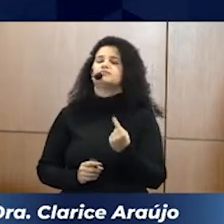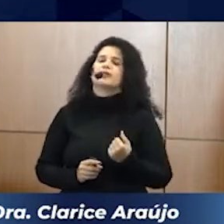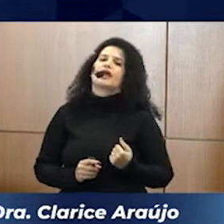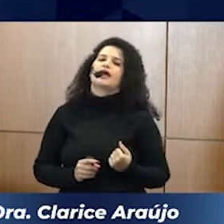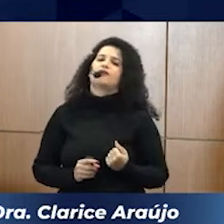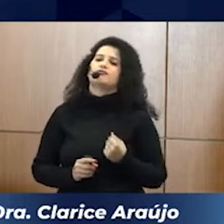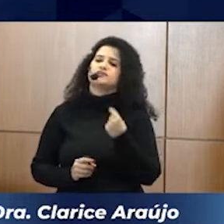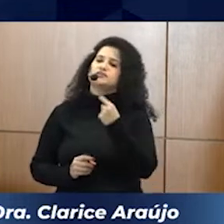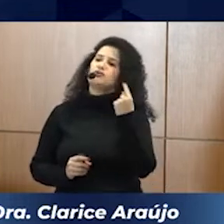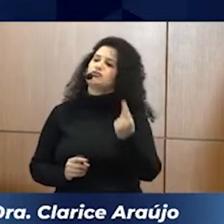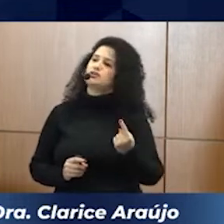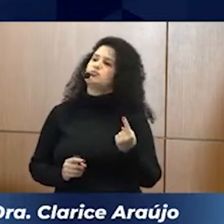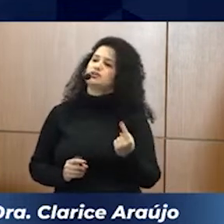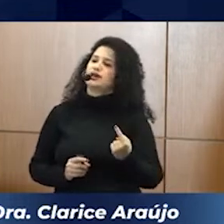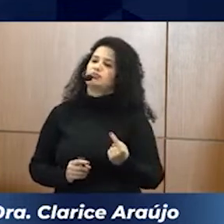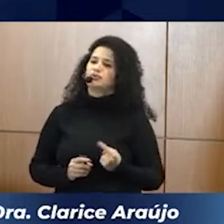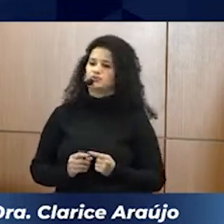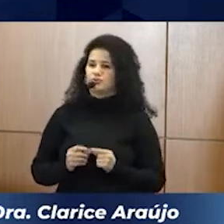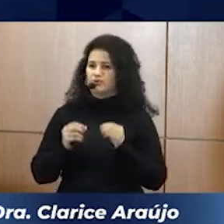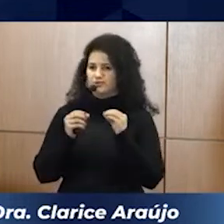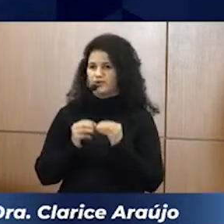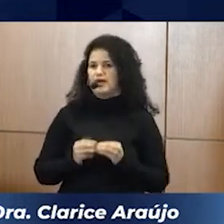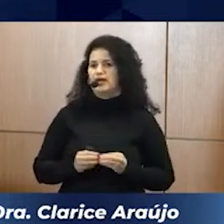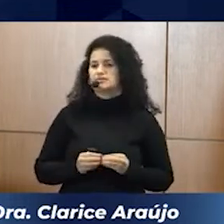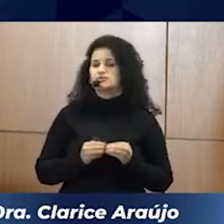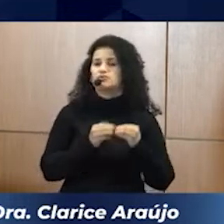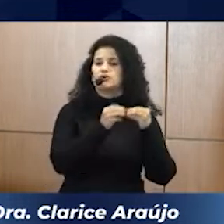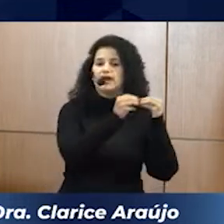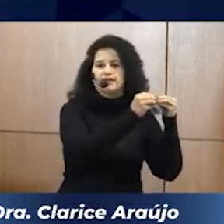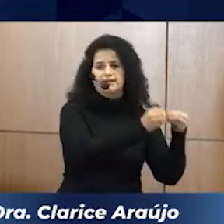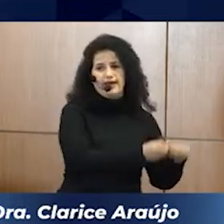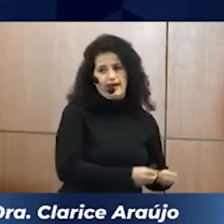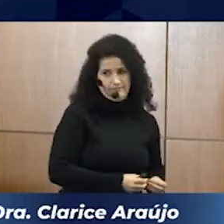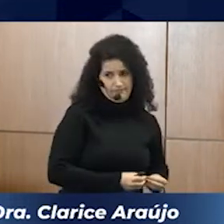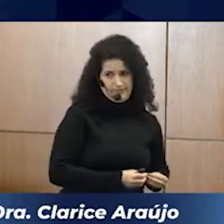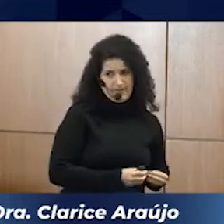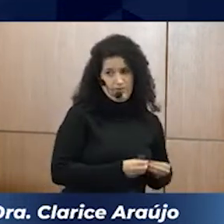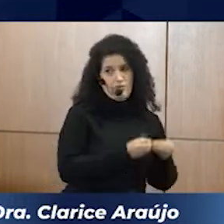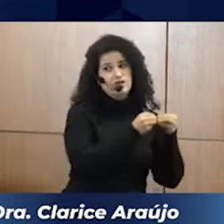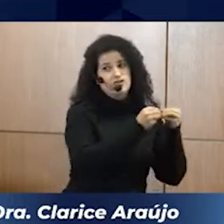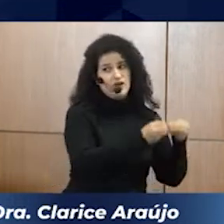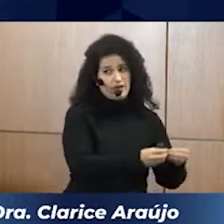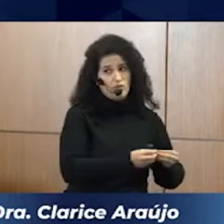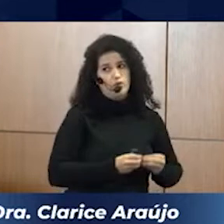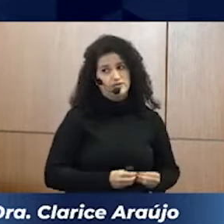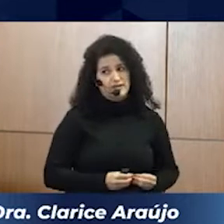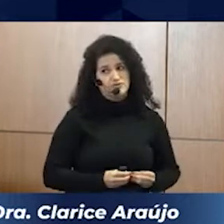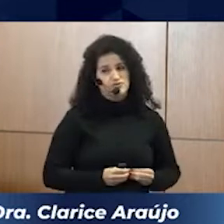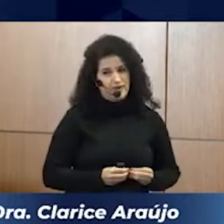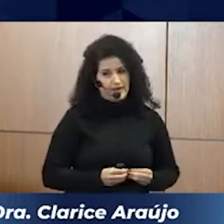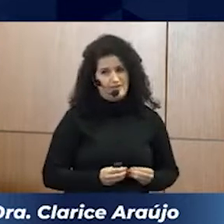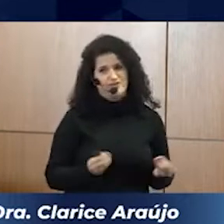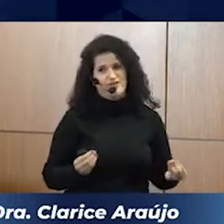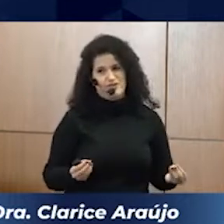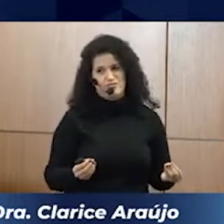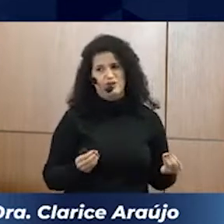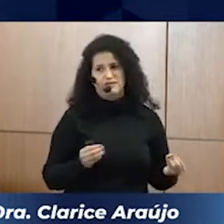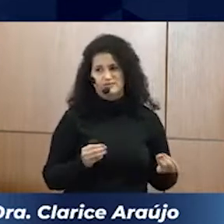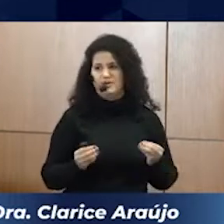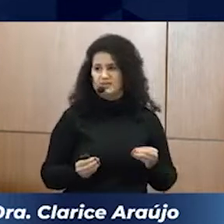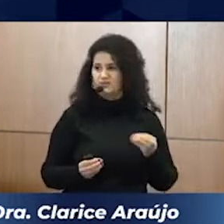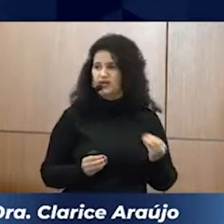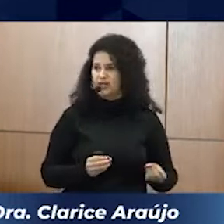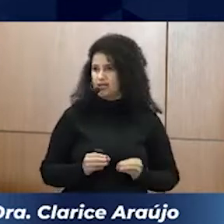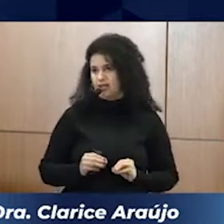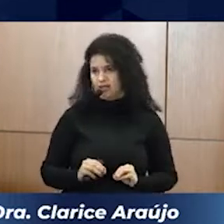delas foi desenvolvida por terapeutas ocupacionais no Canadá. Então, já é um contexto diferente, né, gente?